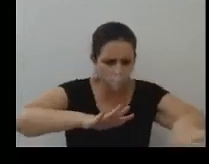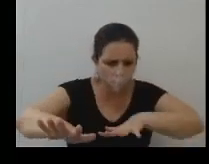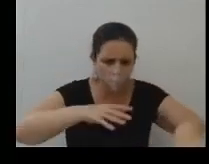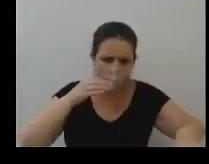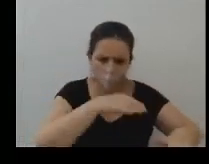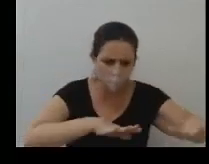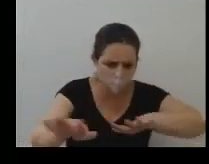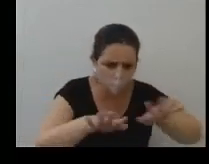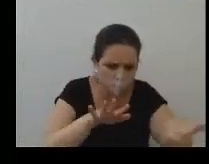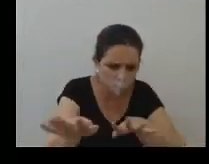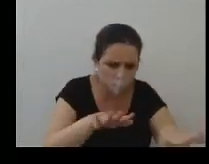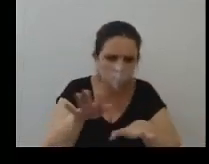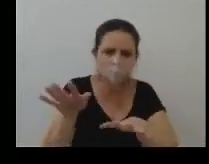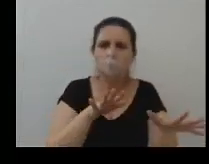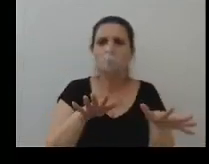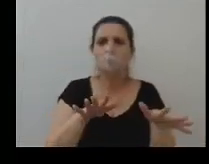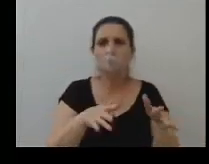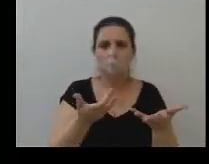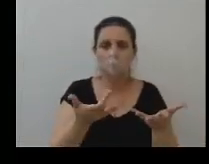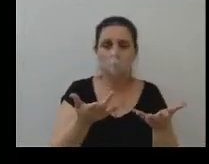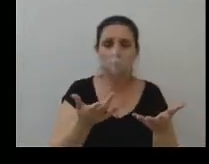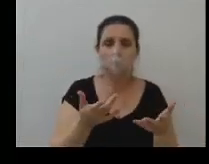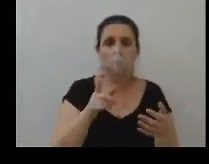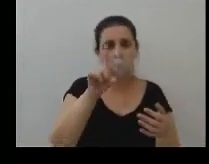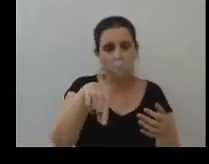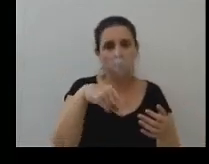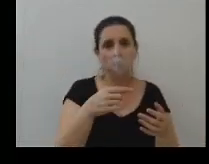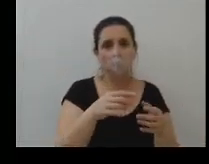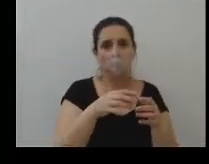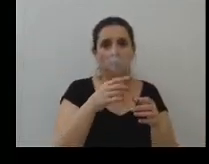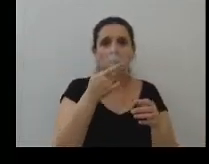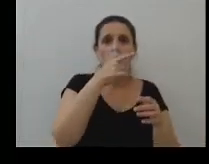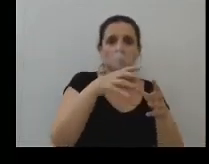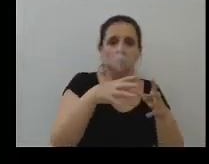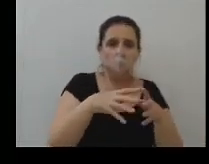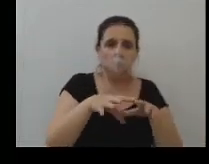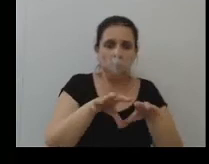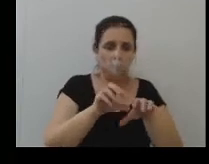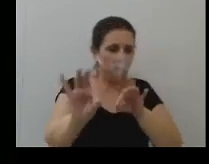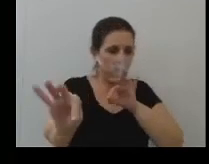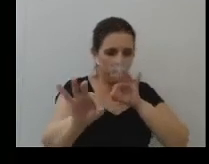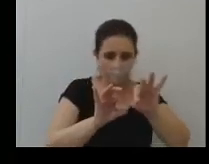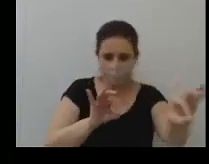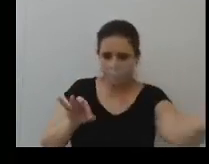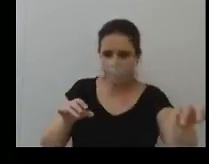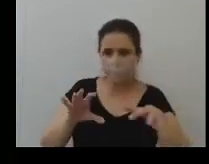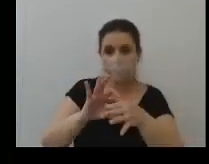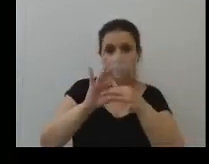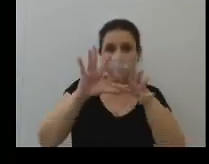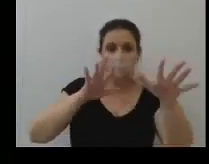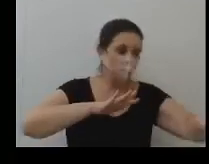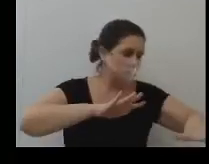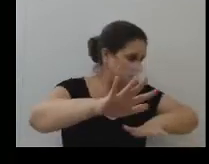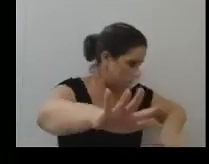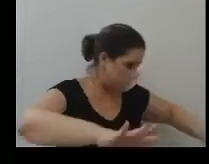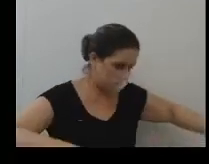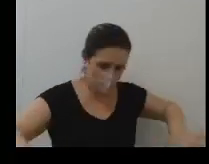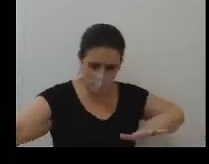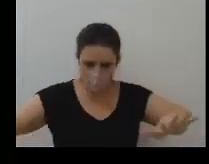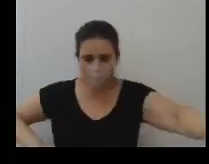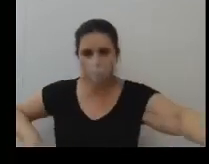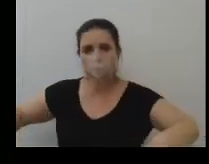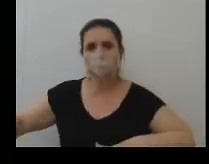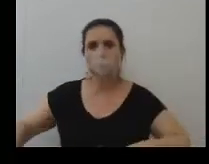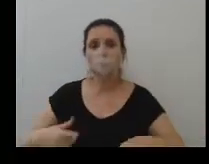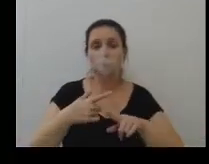mais, e na medida que elas vibram, essas sim conseguem se afastar bem, tem uma liberdade de movimentação grande, por se